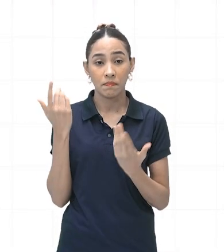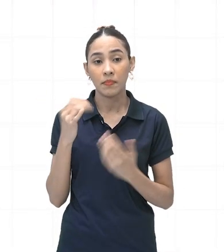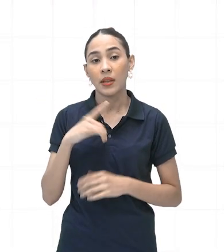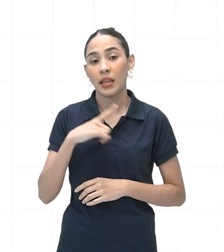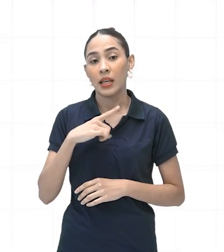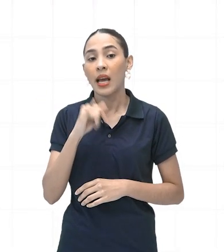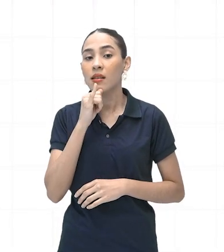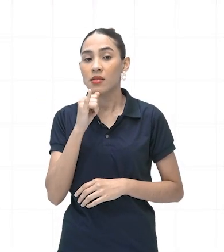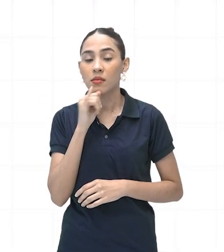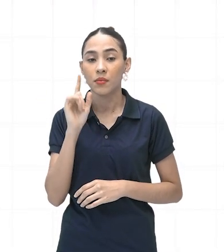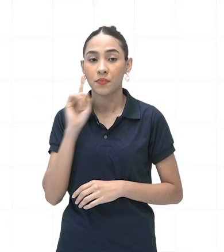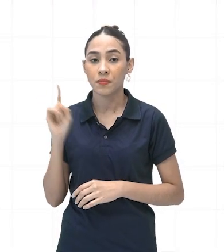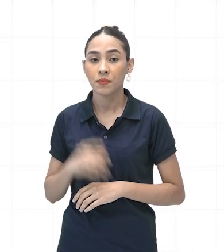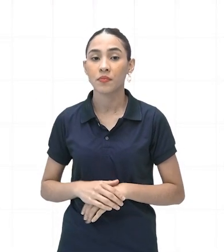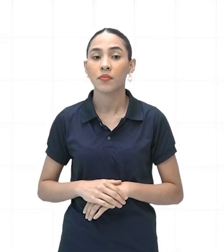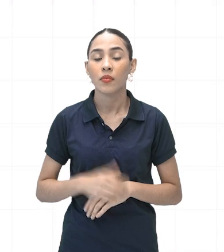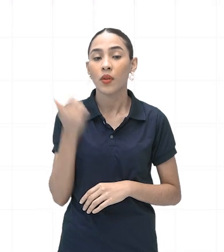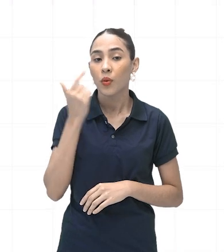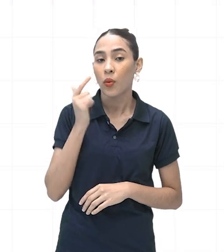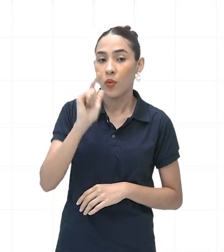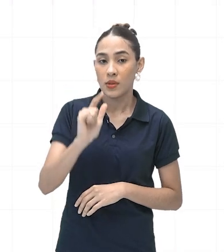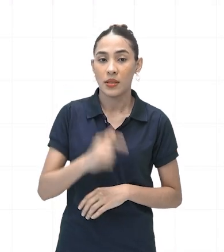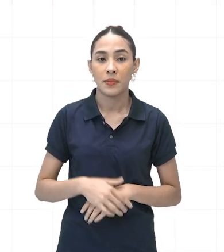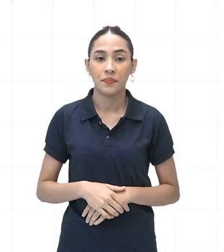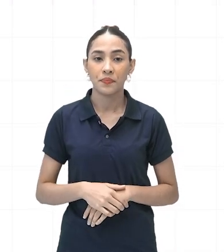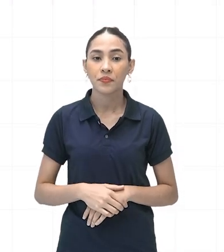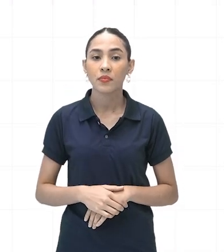que diz o seguinte: para obter